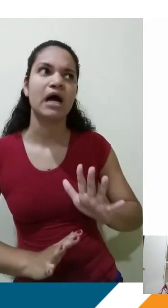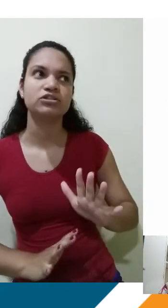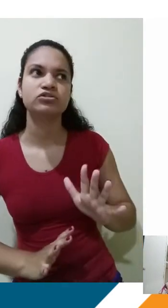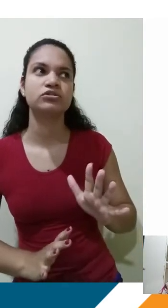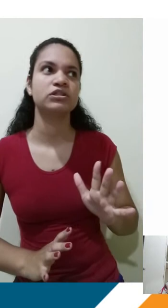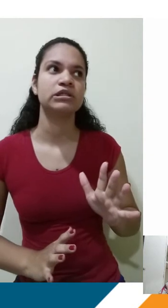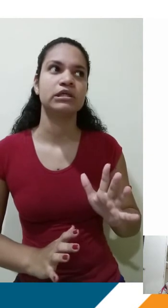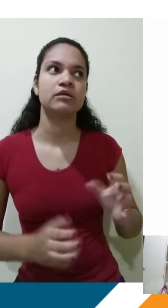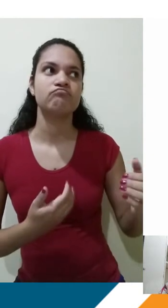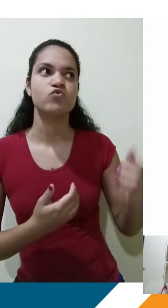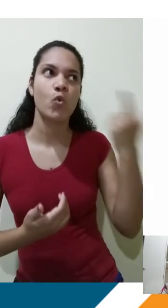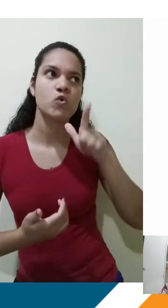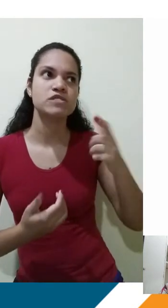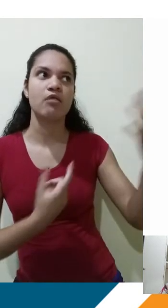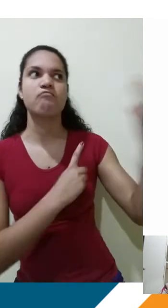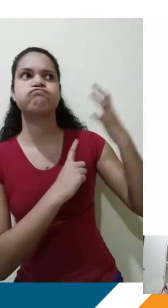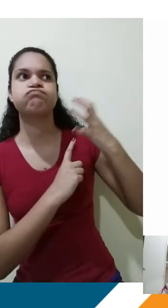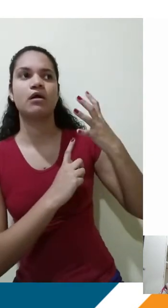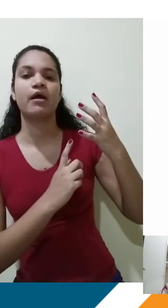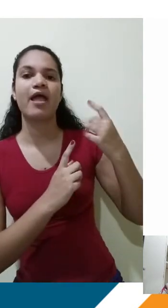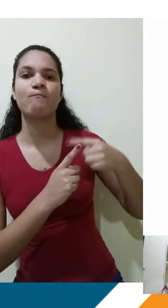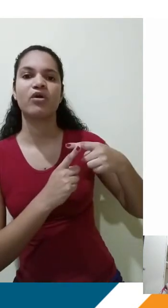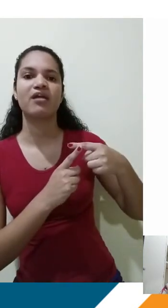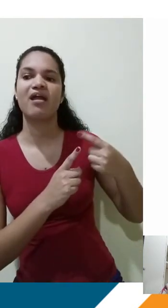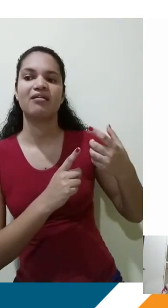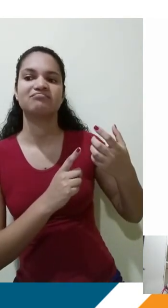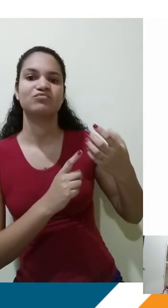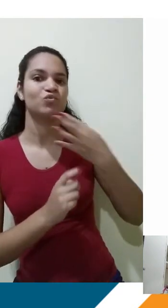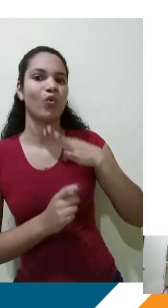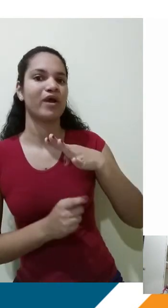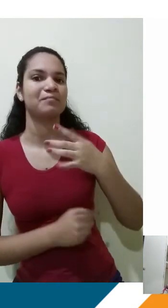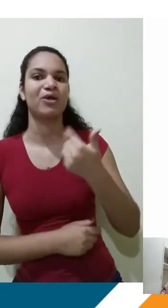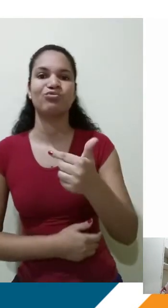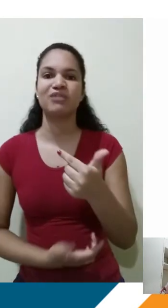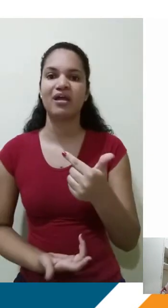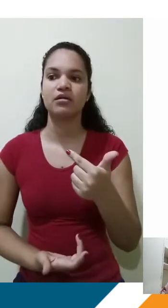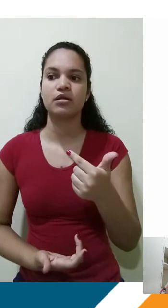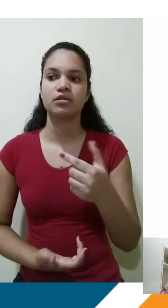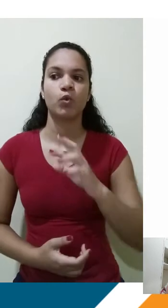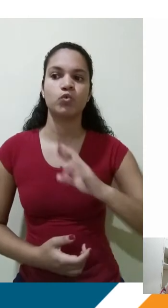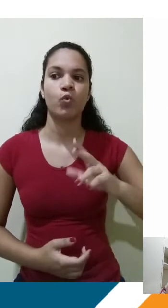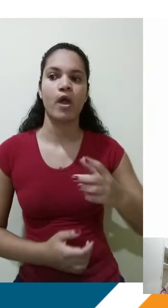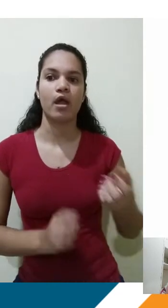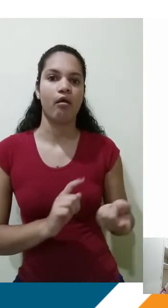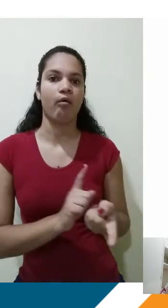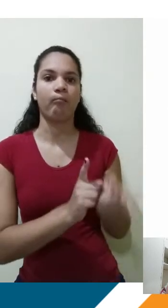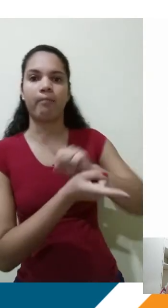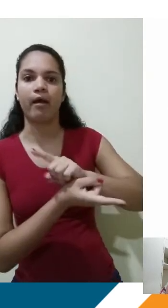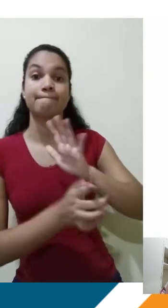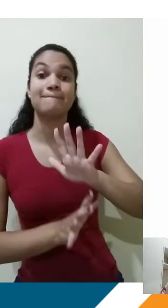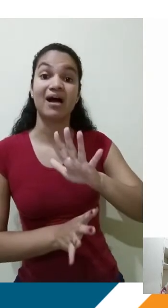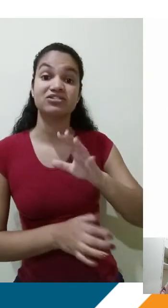não têm conhecimento. Então a relação aqui não é de oposição, certo? A relação aqui é de causa. Nesse caso, caberia a gente substituir esse mais,